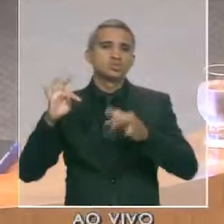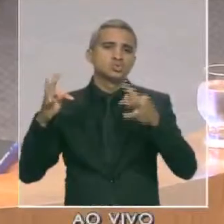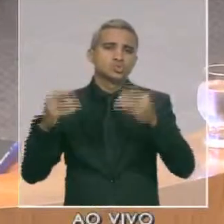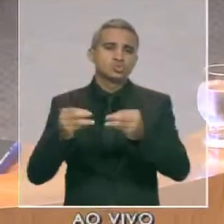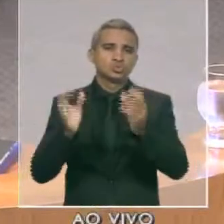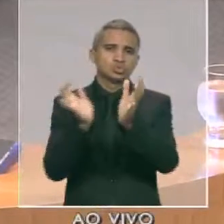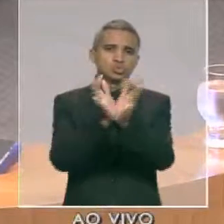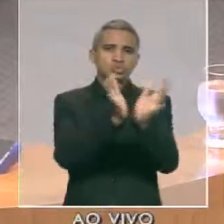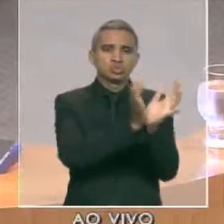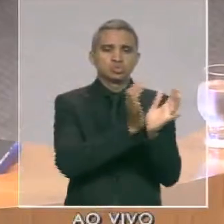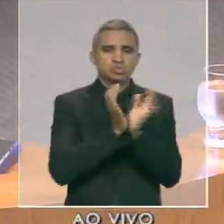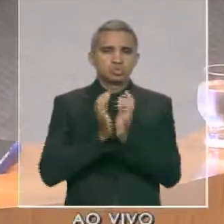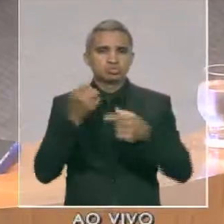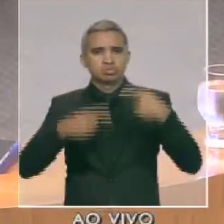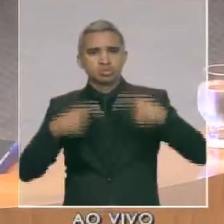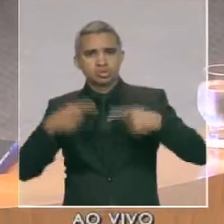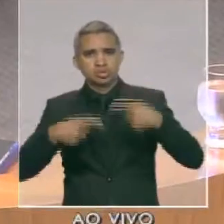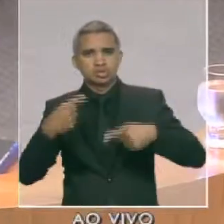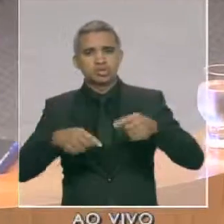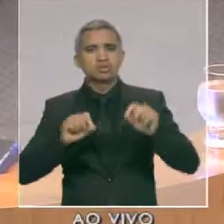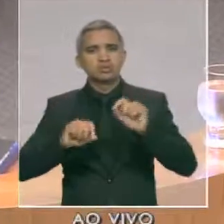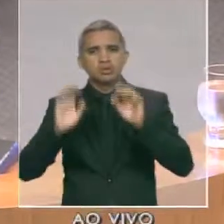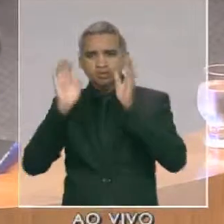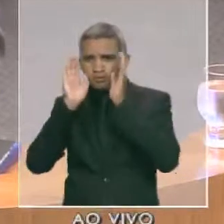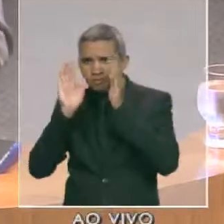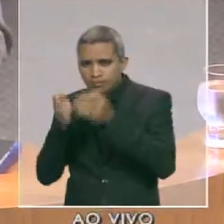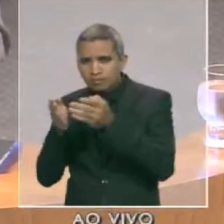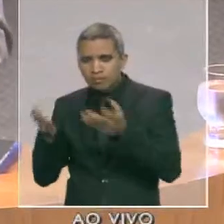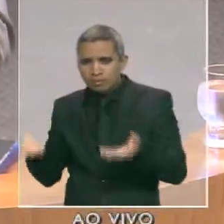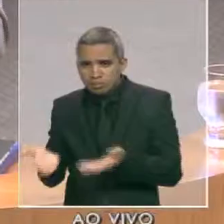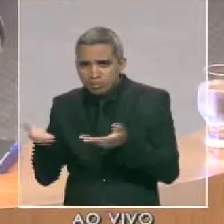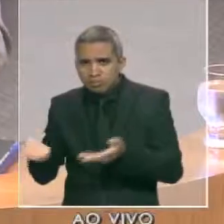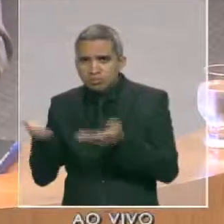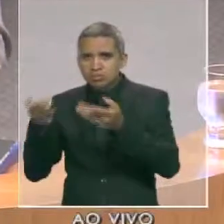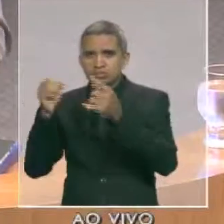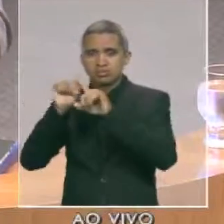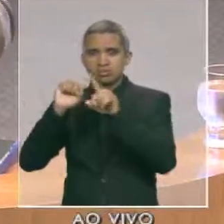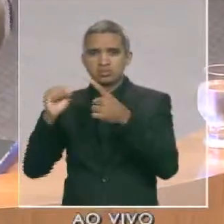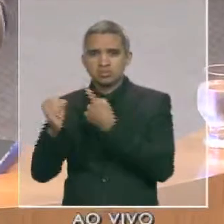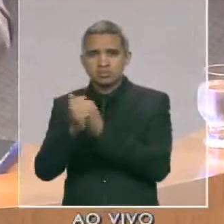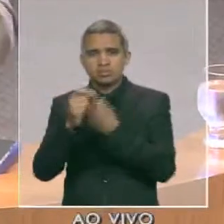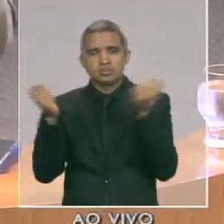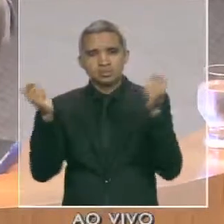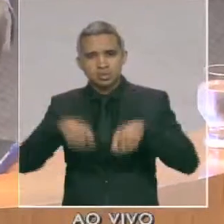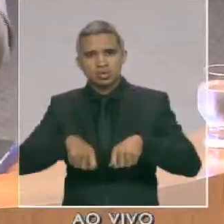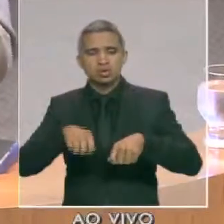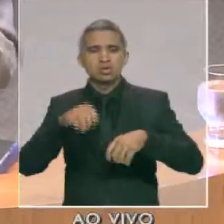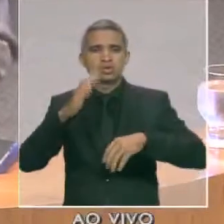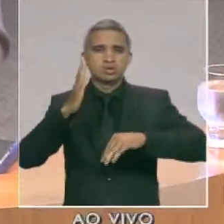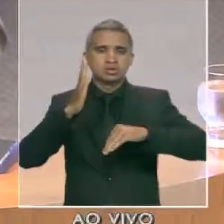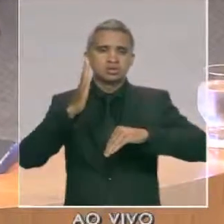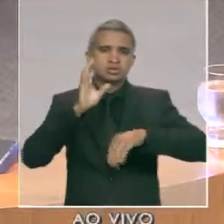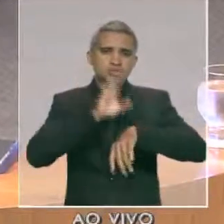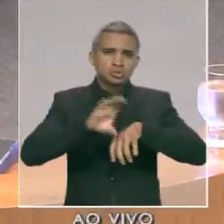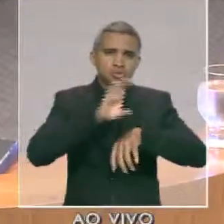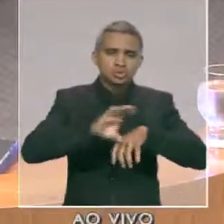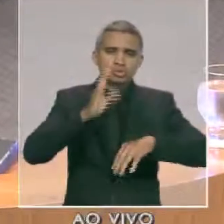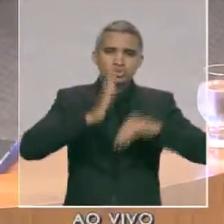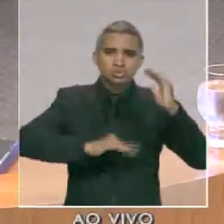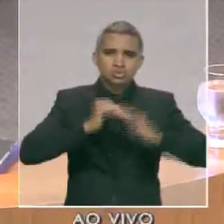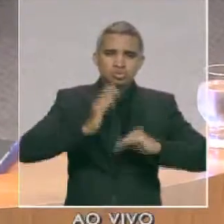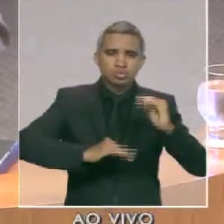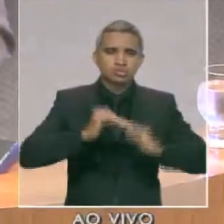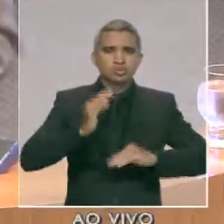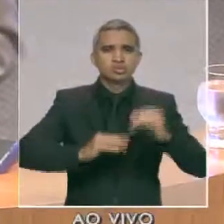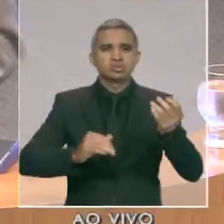essa atenção às questões sociais, podendo capacitar, podendo dar oportunidade às pessoas.